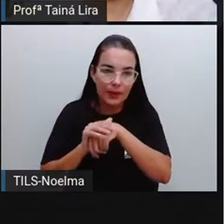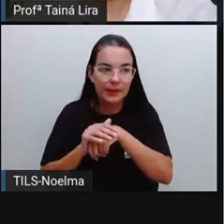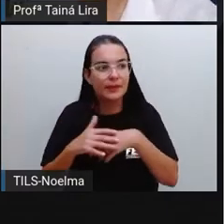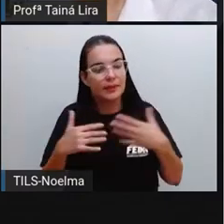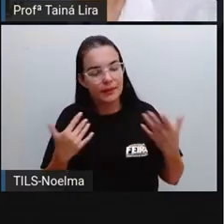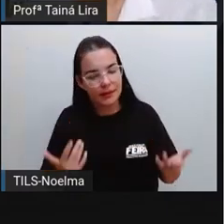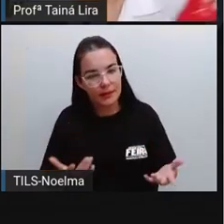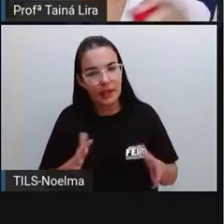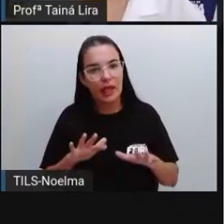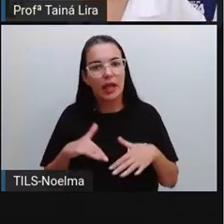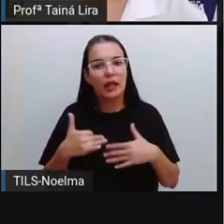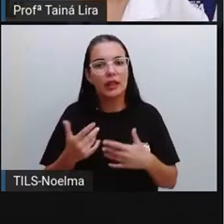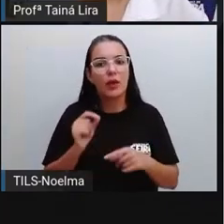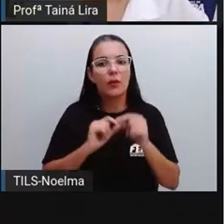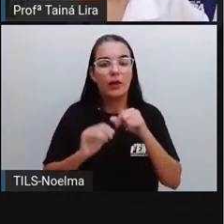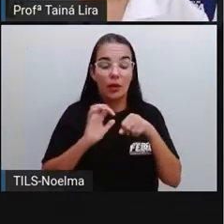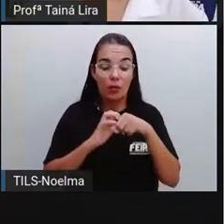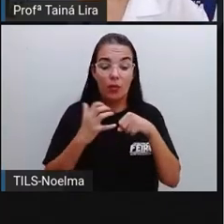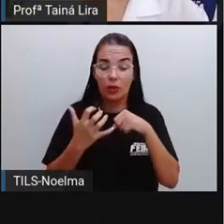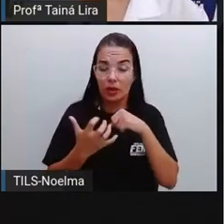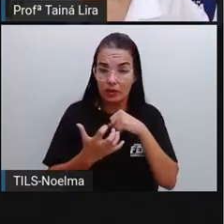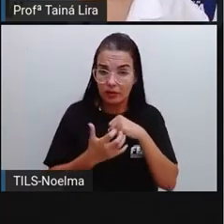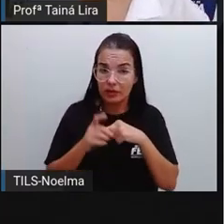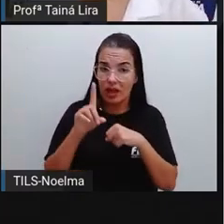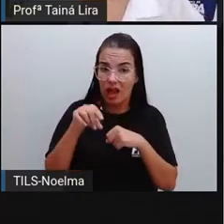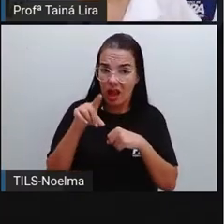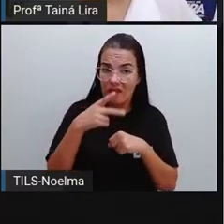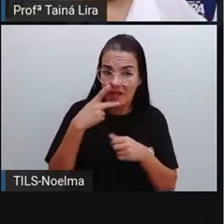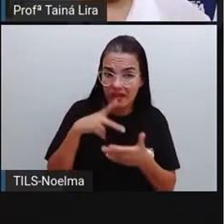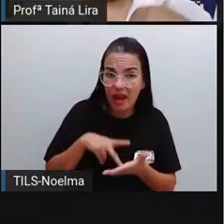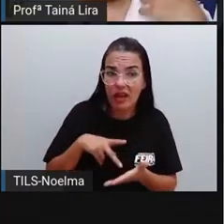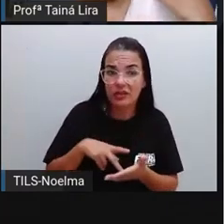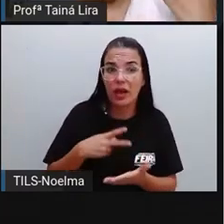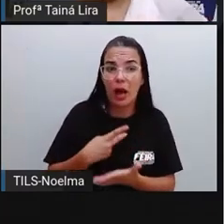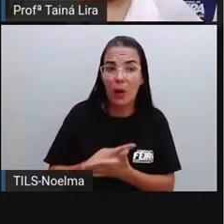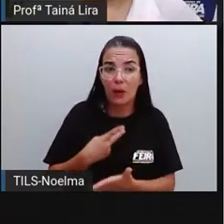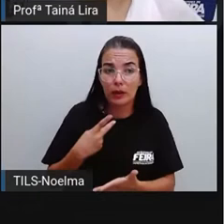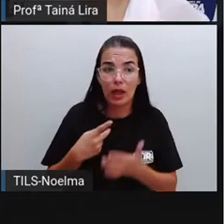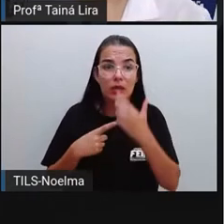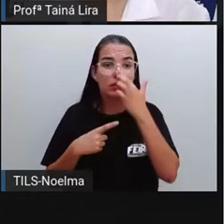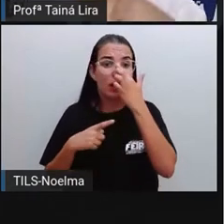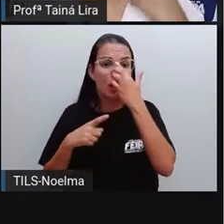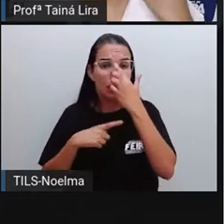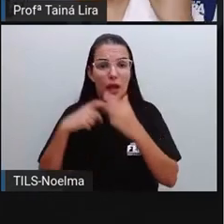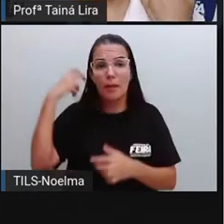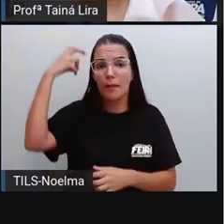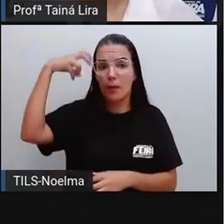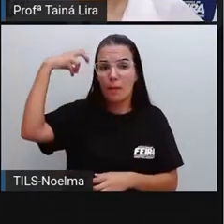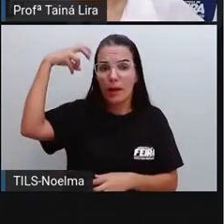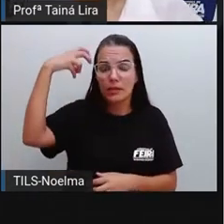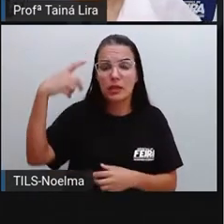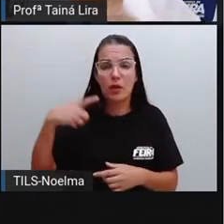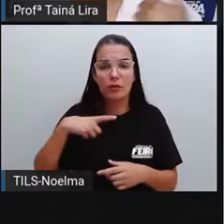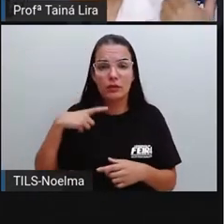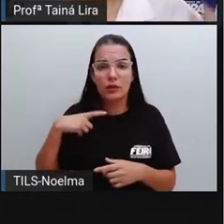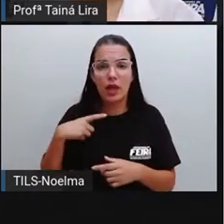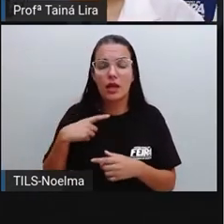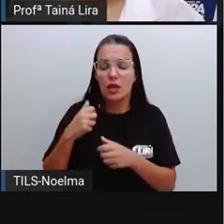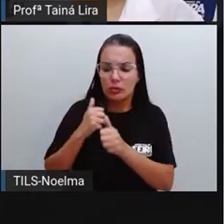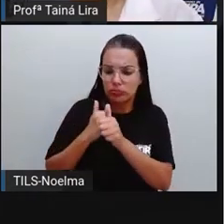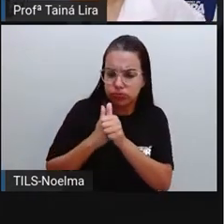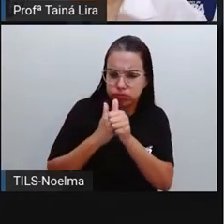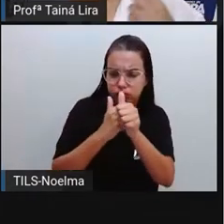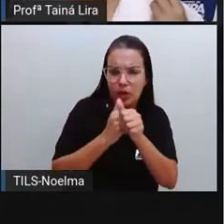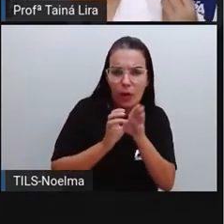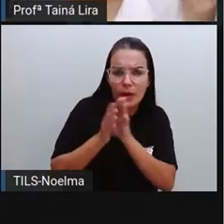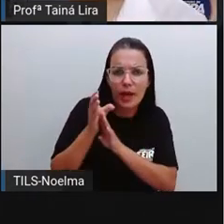fala, né, que o coronavírus, ele é uma realidade, a gente está bastante preocupada, a gente está seguindo o máximo,